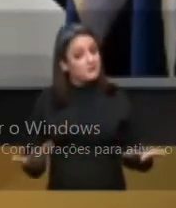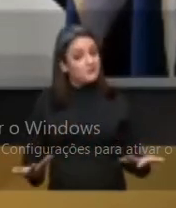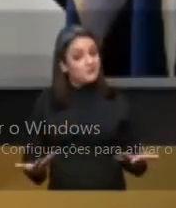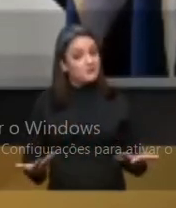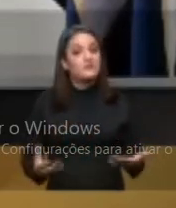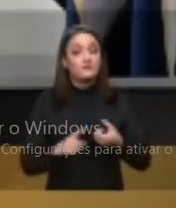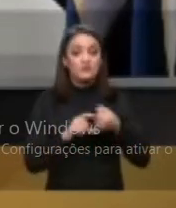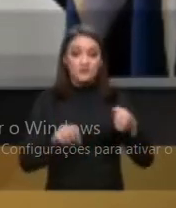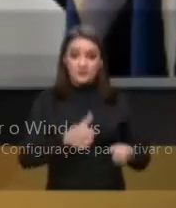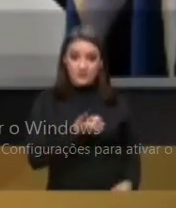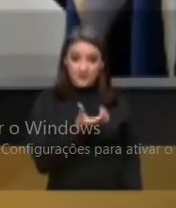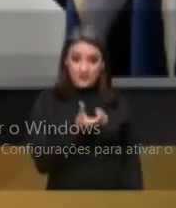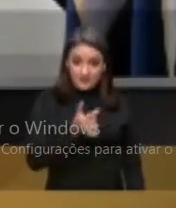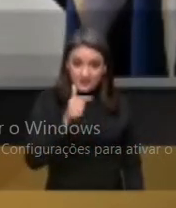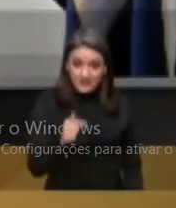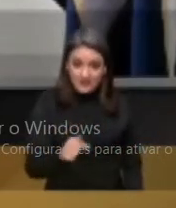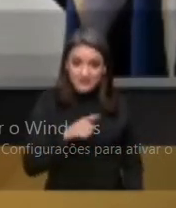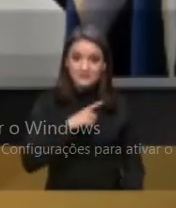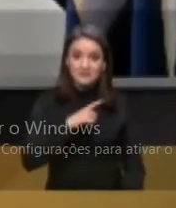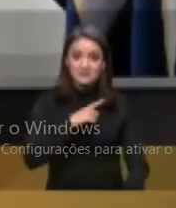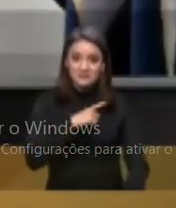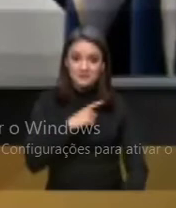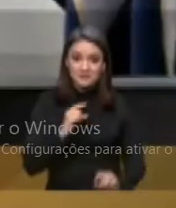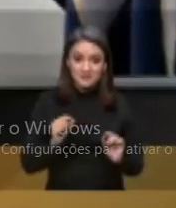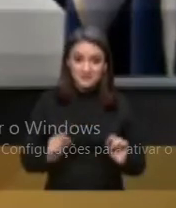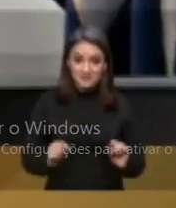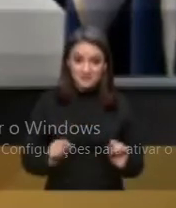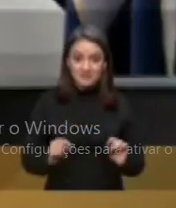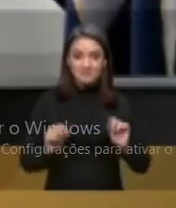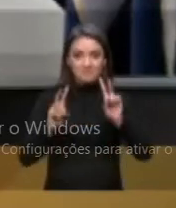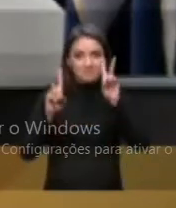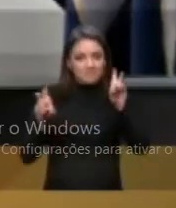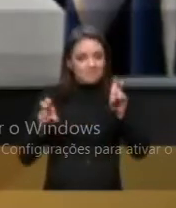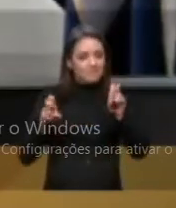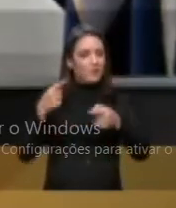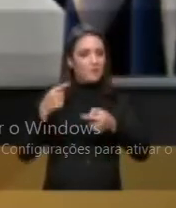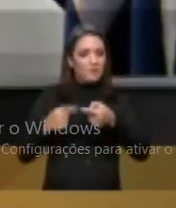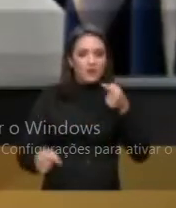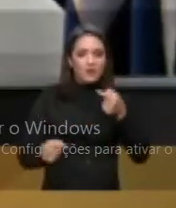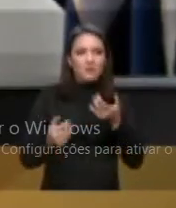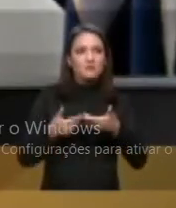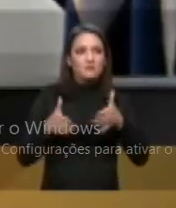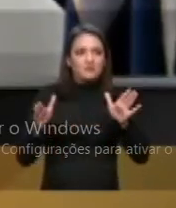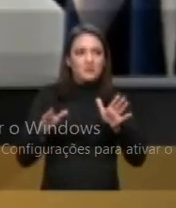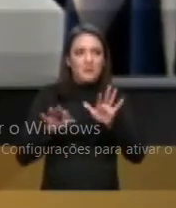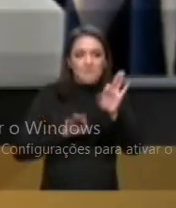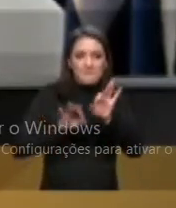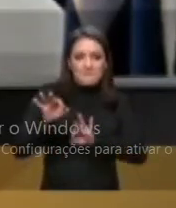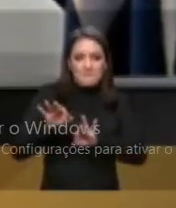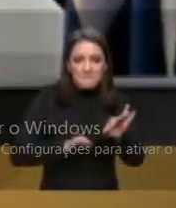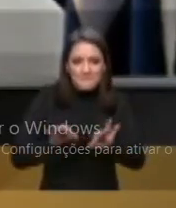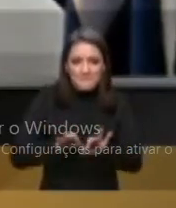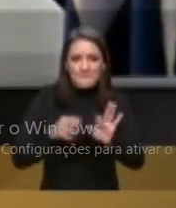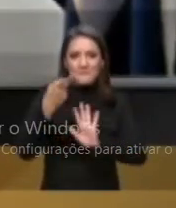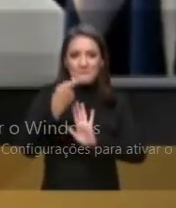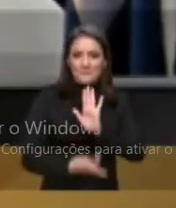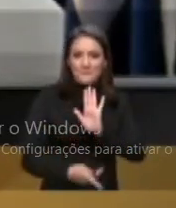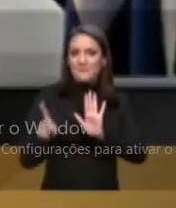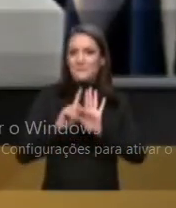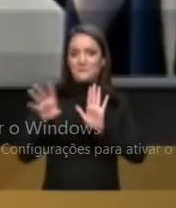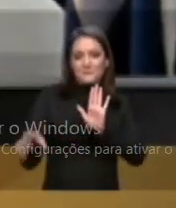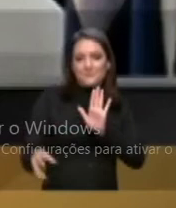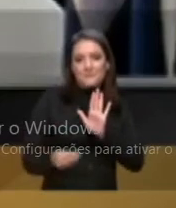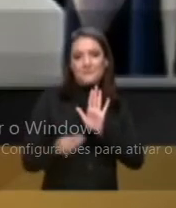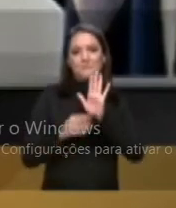projetos que a modifiquem, enquanto o artigo 167, inciso 1, veda abro aspas, o início de programas